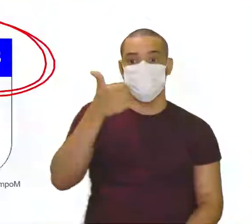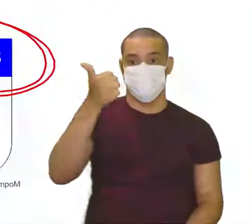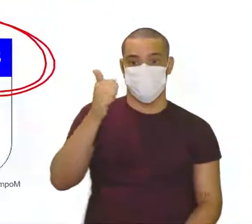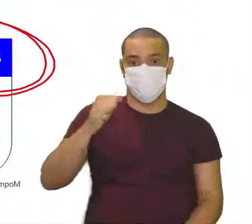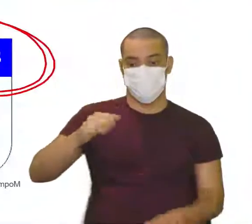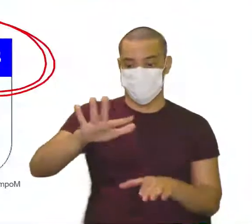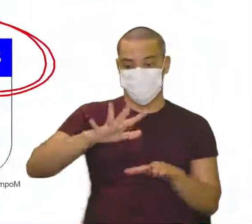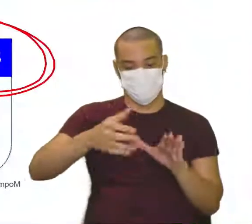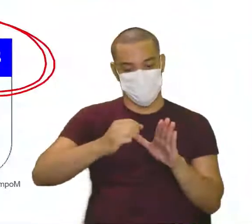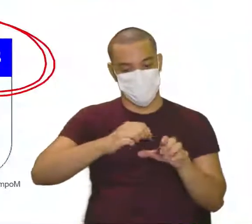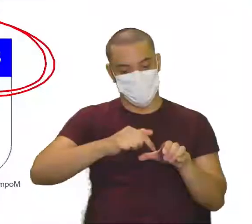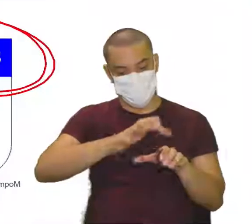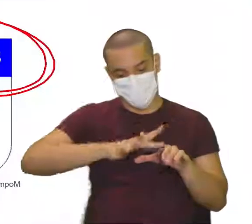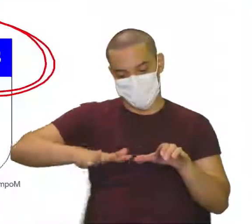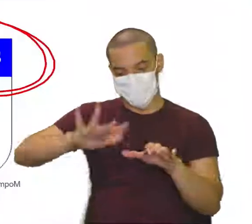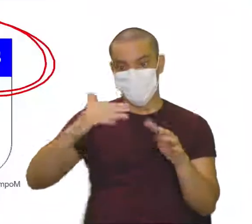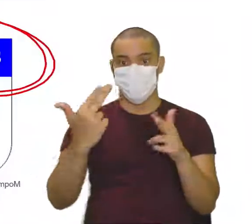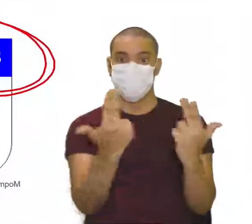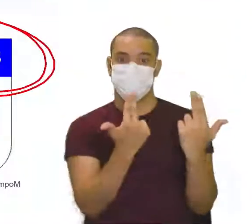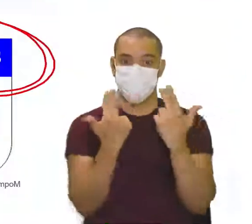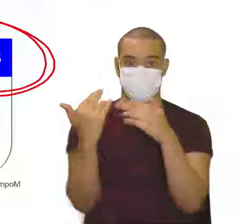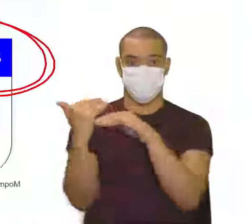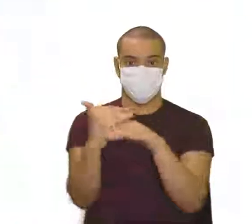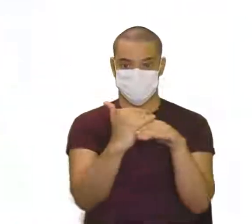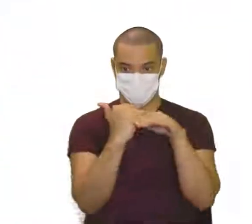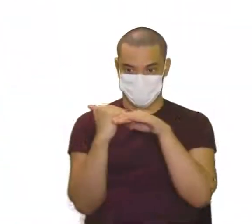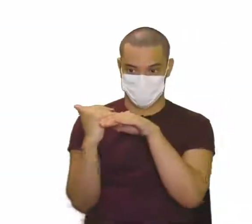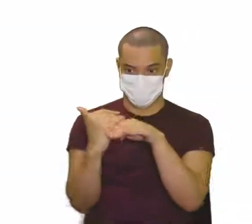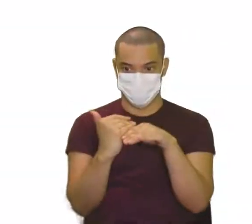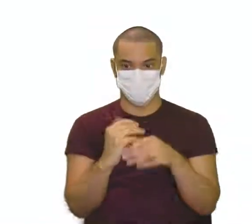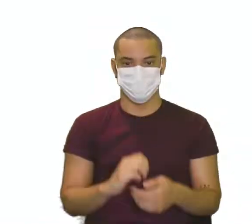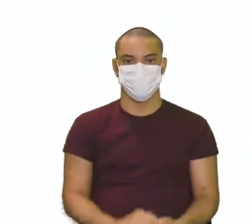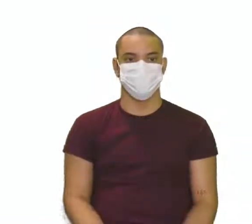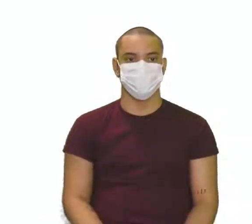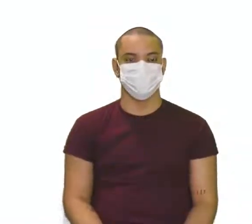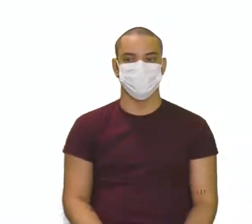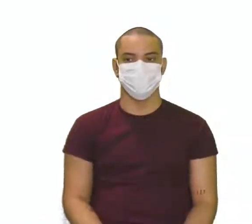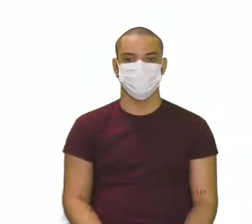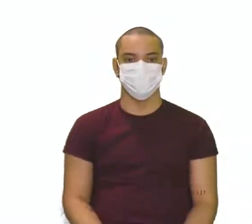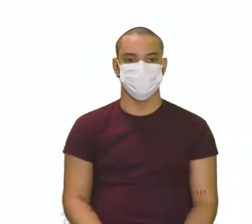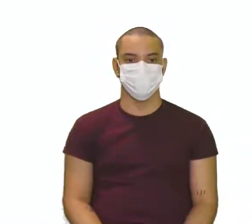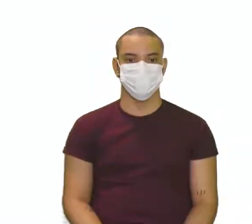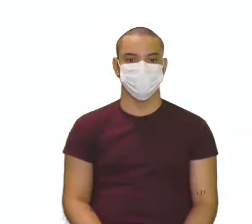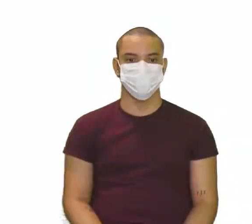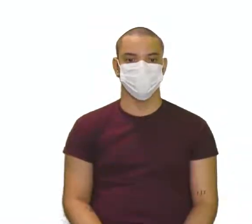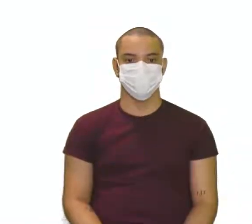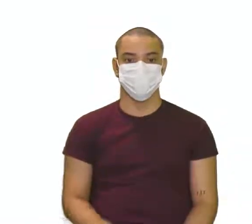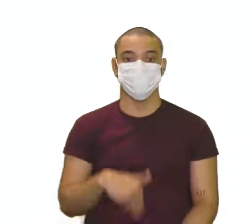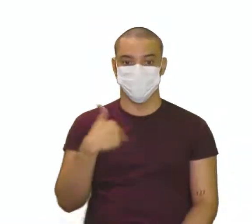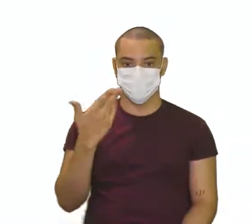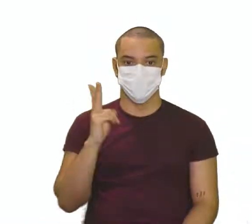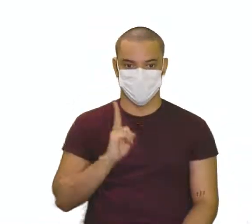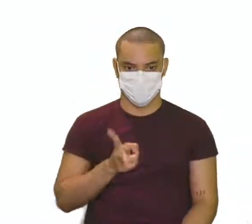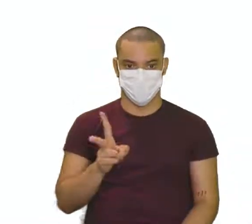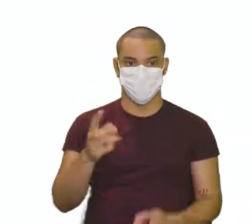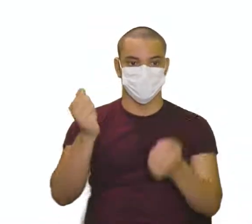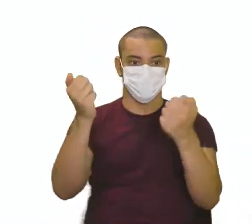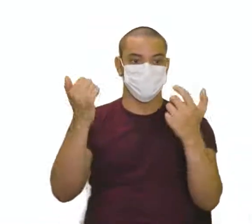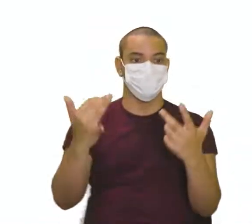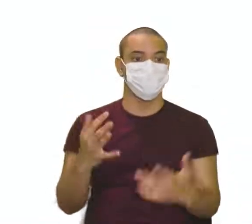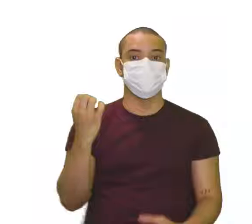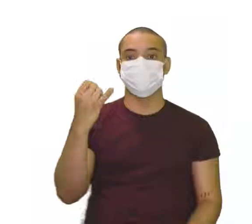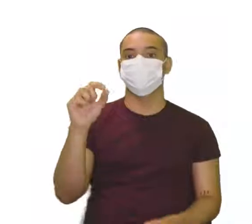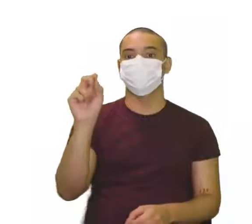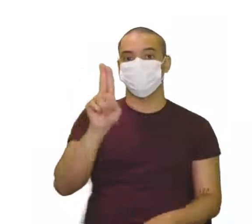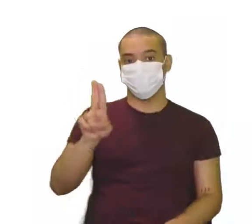campo magnético uniforme, ok? Bom, olha só, continuando falando aqui dos campos. Se eu pego um